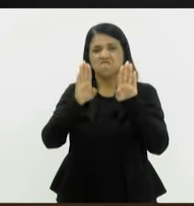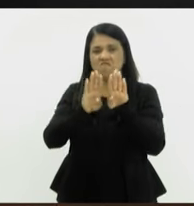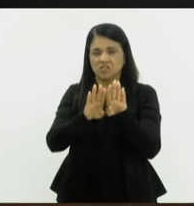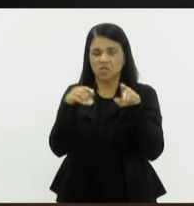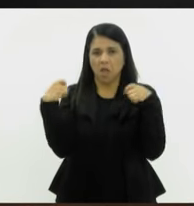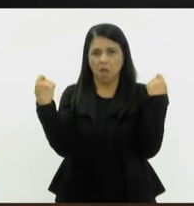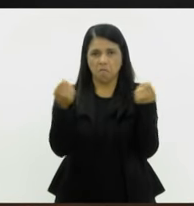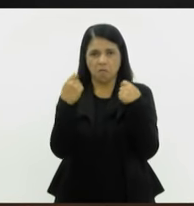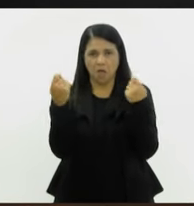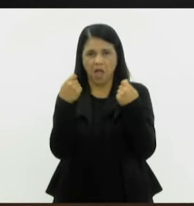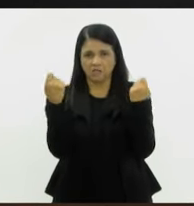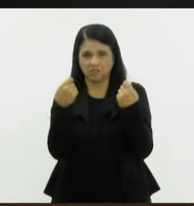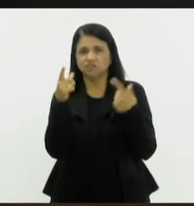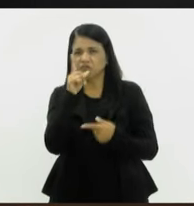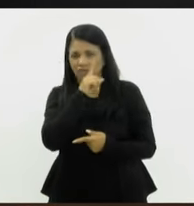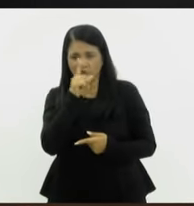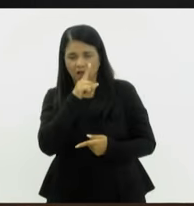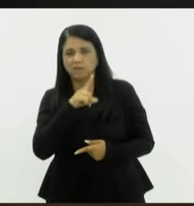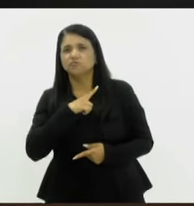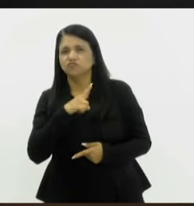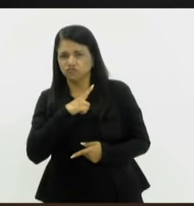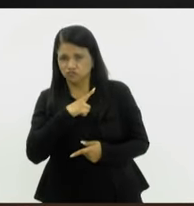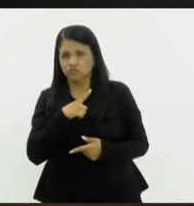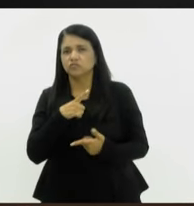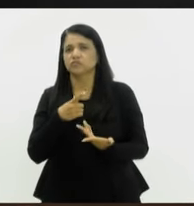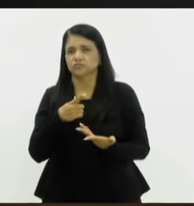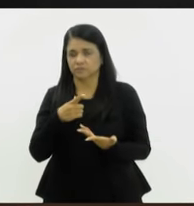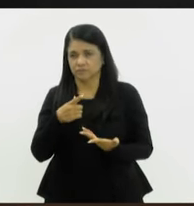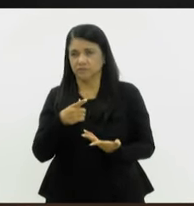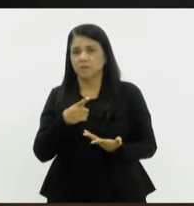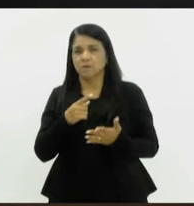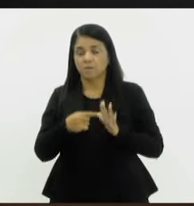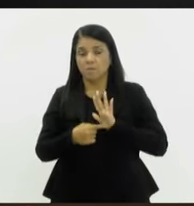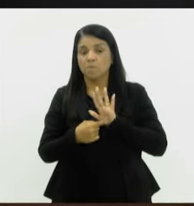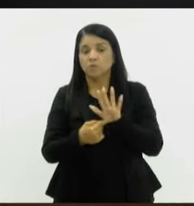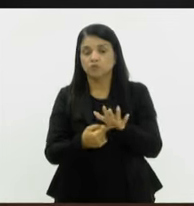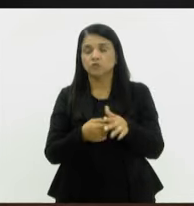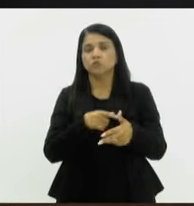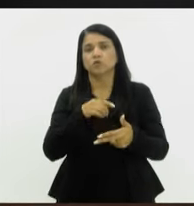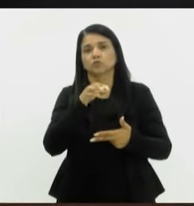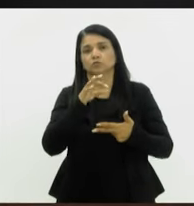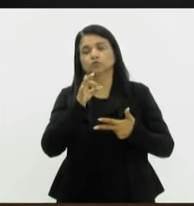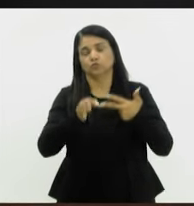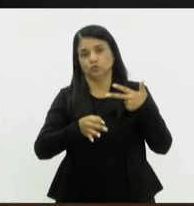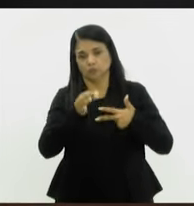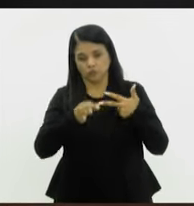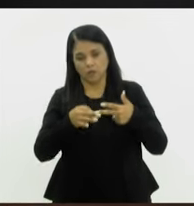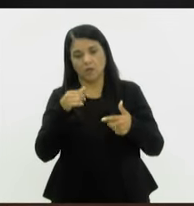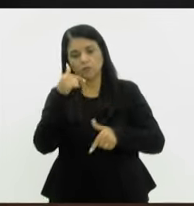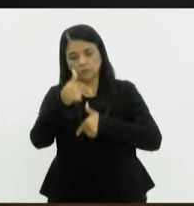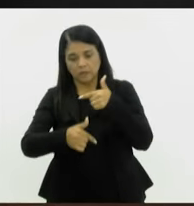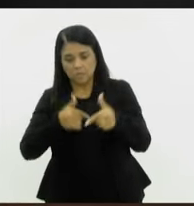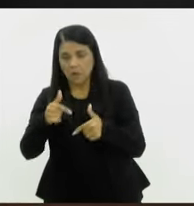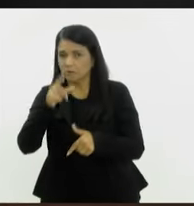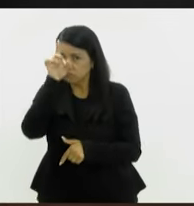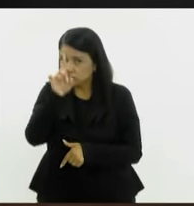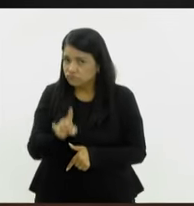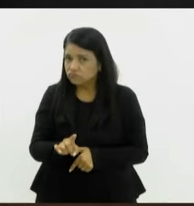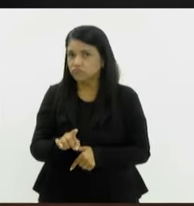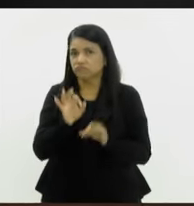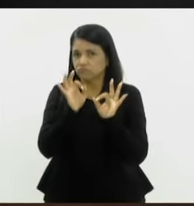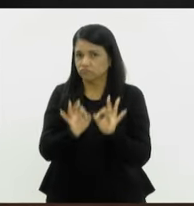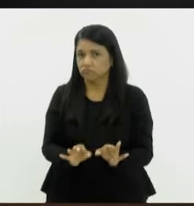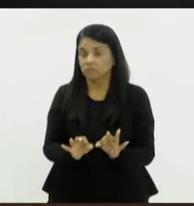trazendo e ali impedindo dando ao judiciário né o direito de fazer o seu trabalho e a gente impedindo de outras